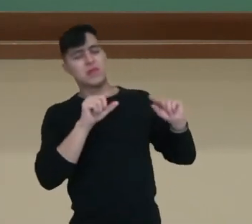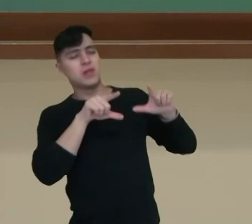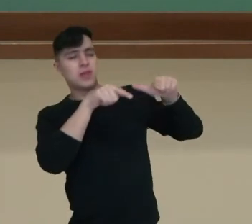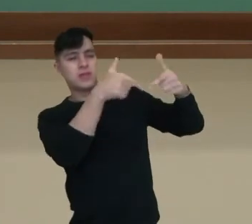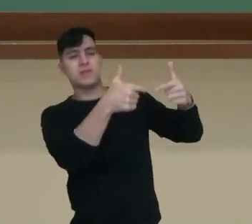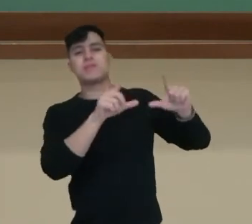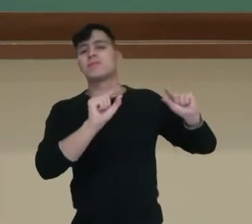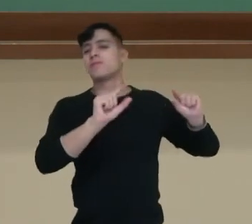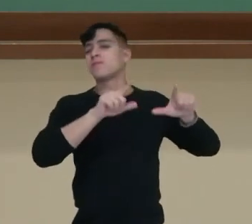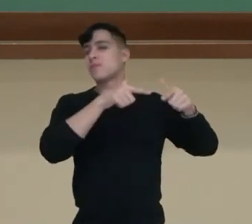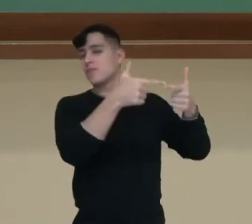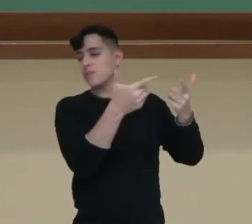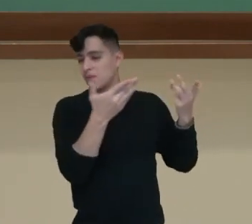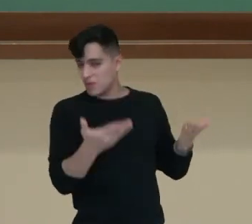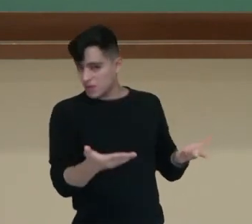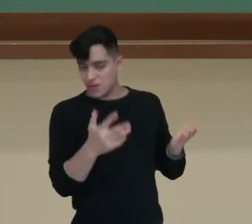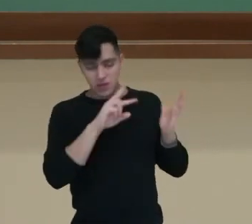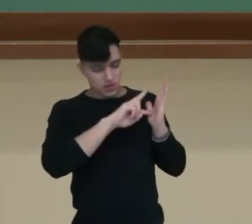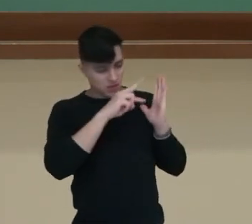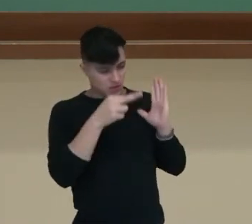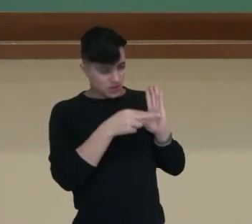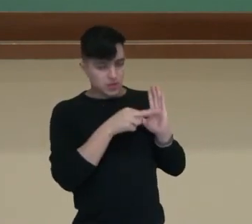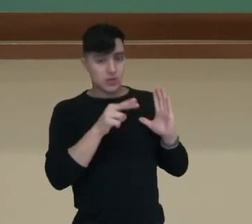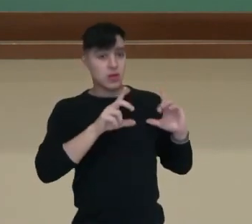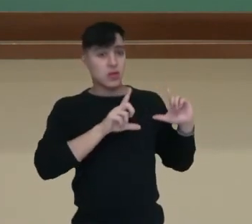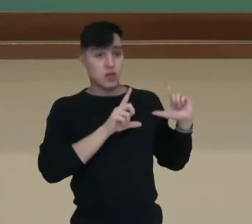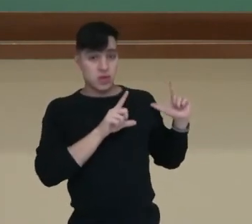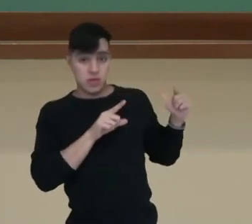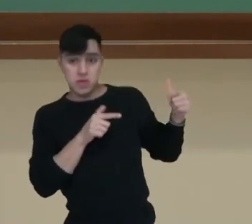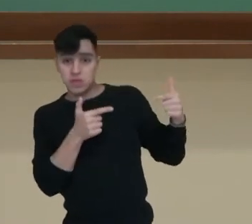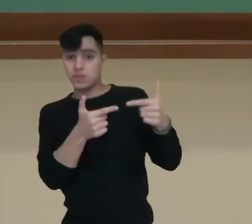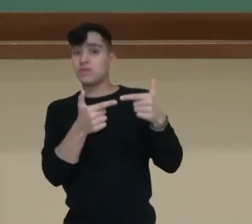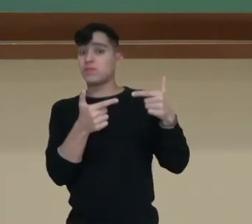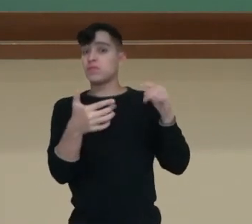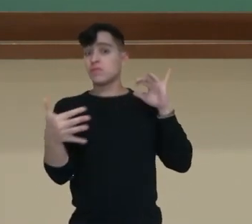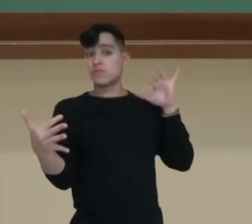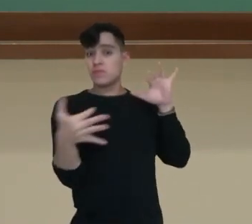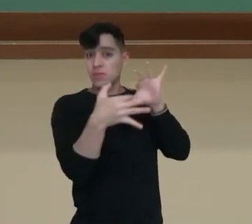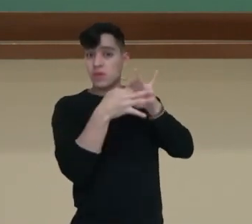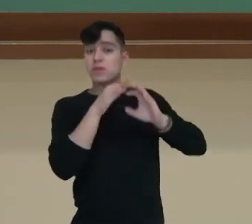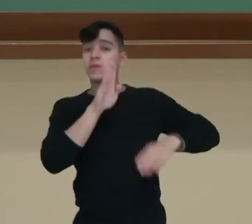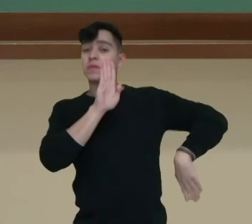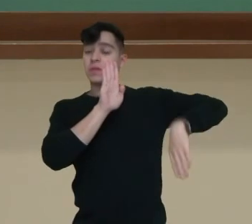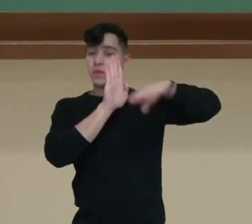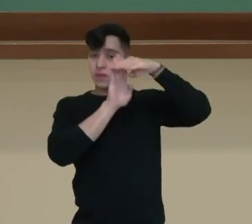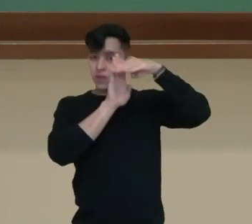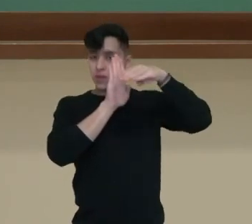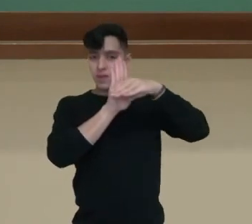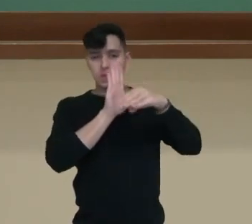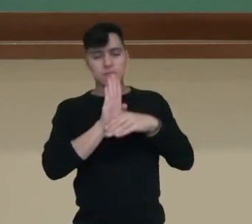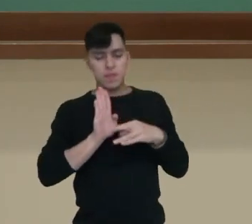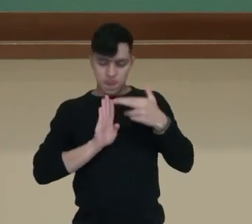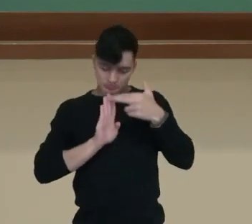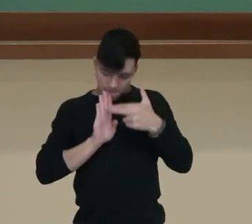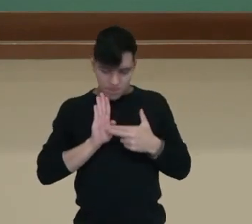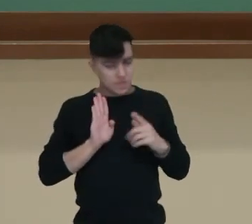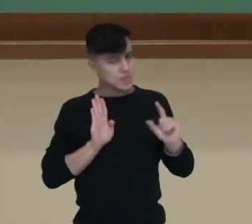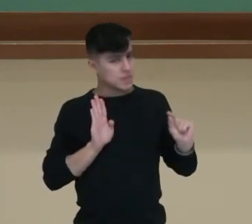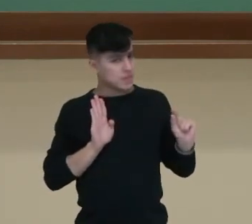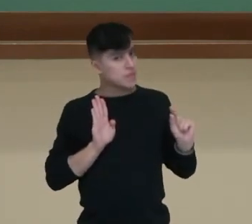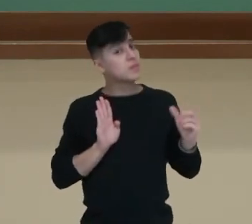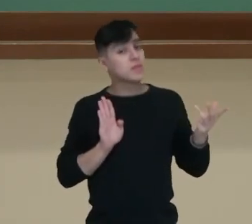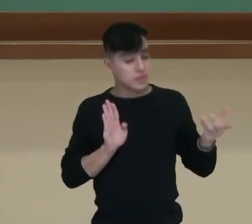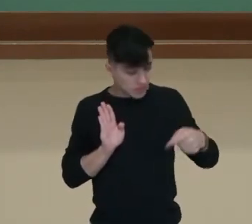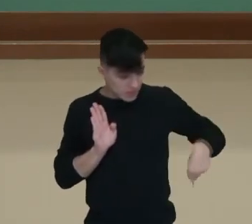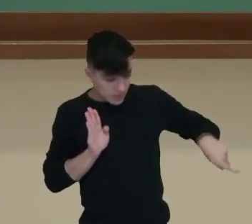lutas são artes marciais com regras pré-definidas, né?